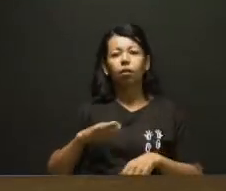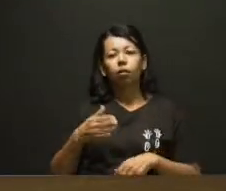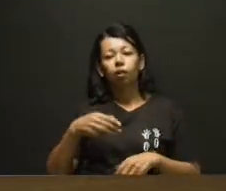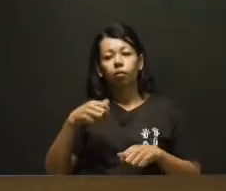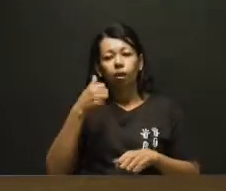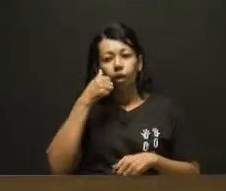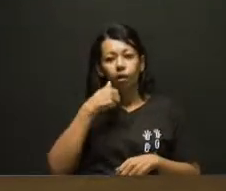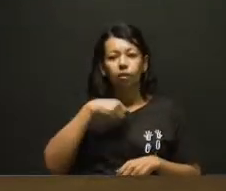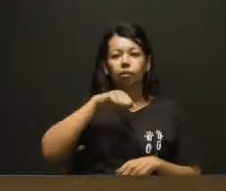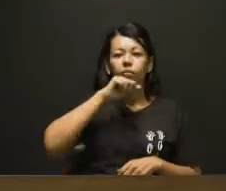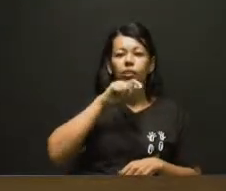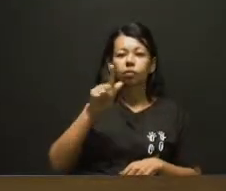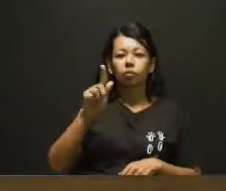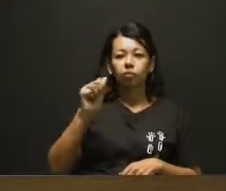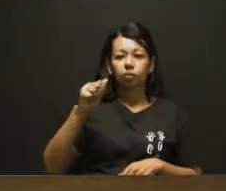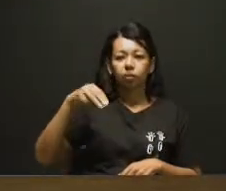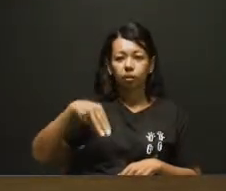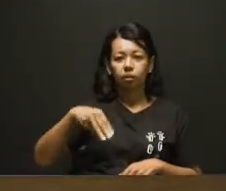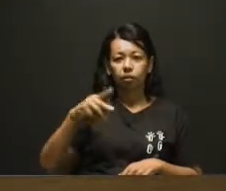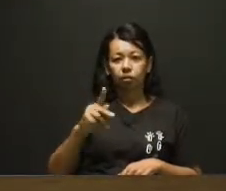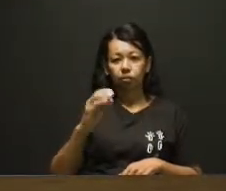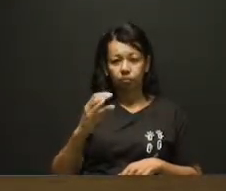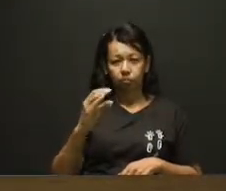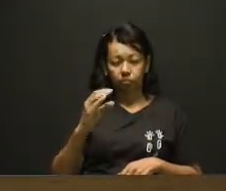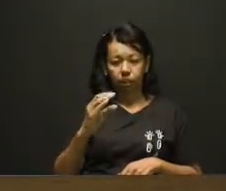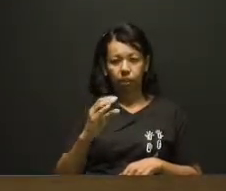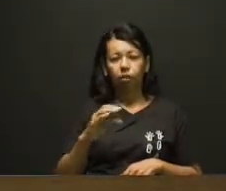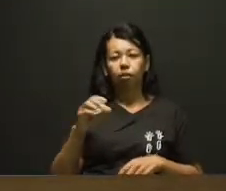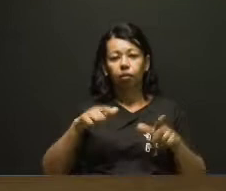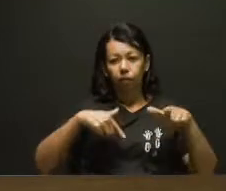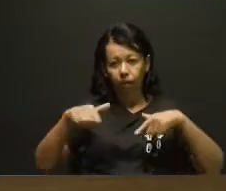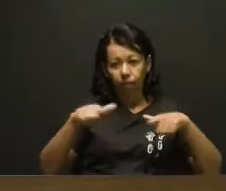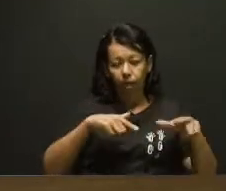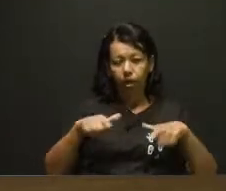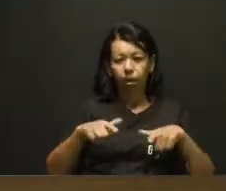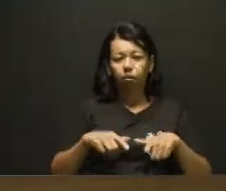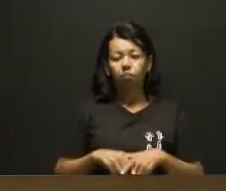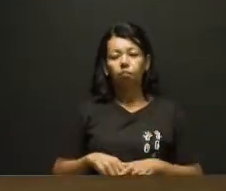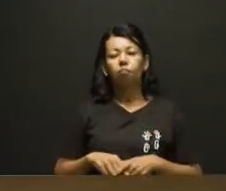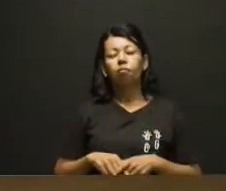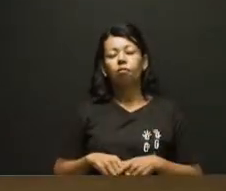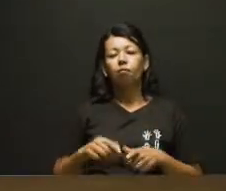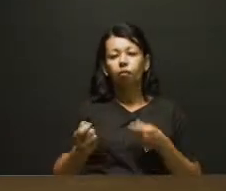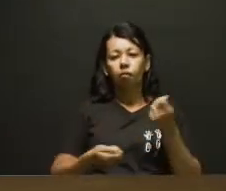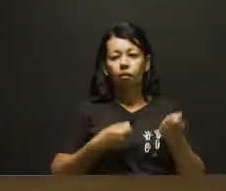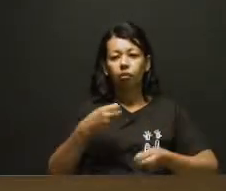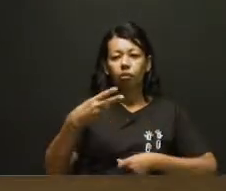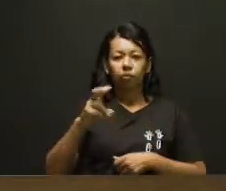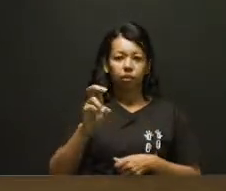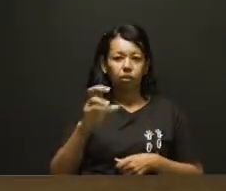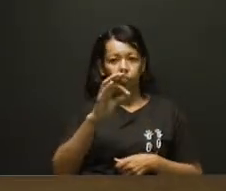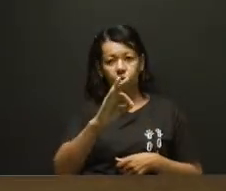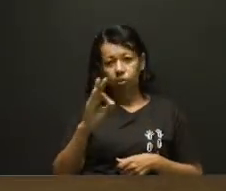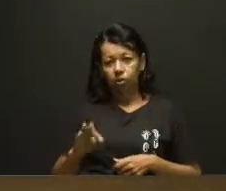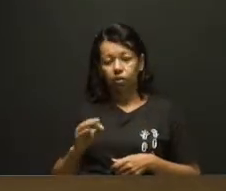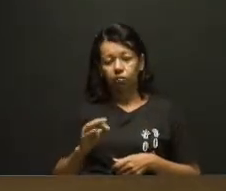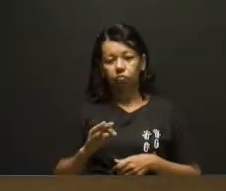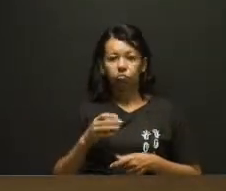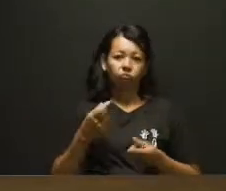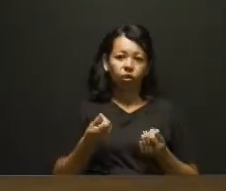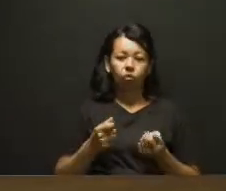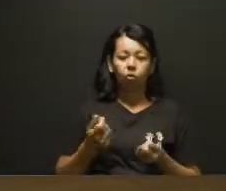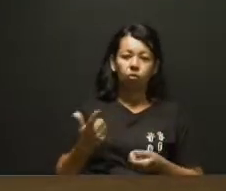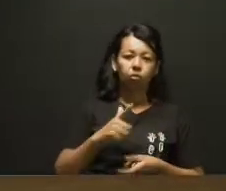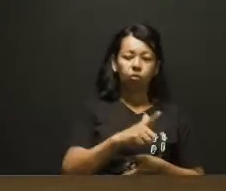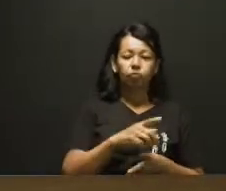trabalham e eu sou esse trabalho em 25% do valor restante coloca o clube então